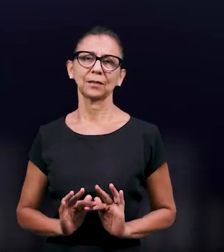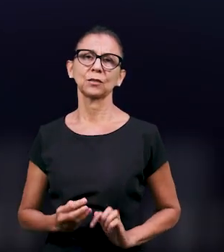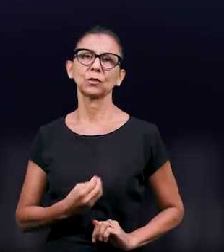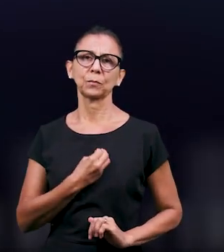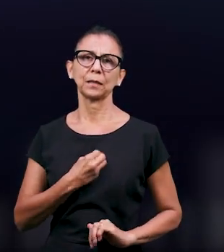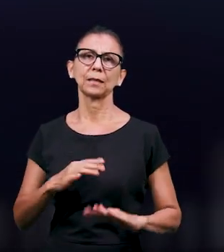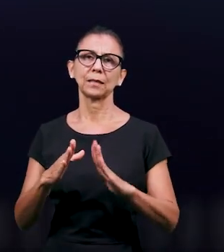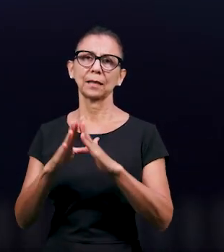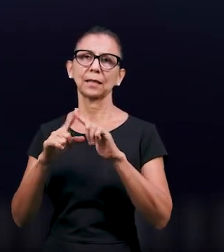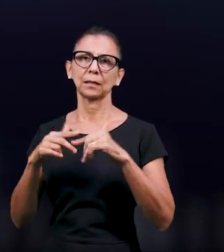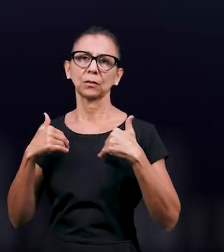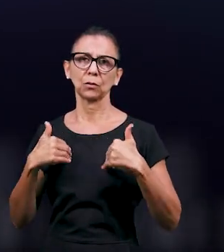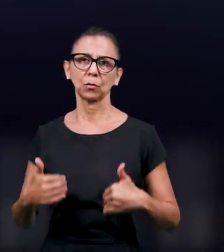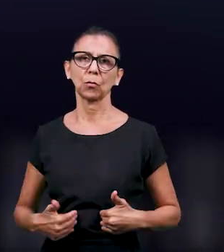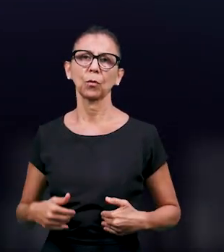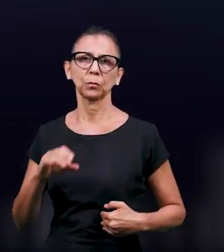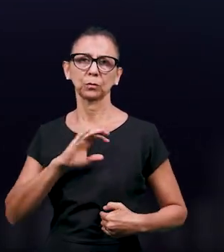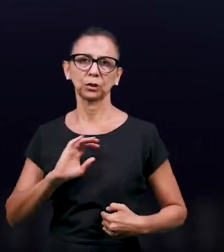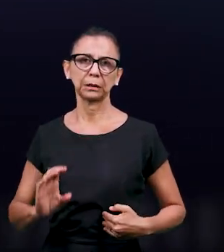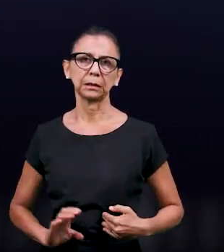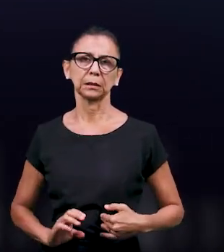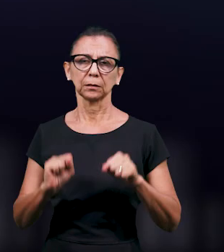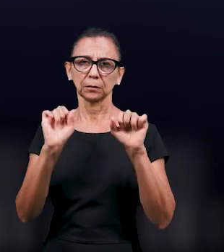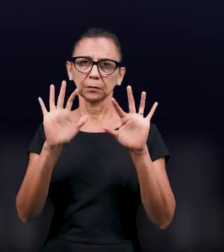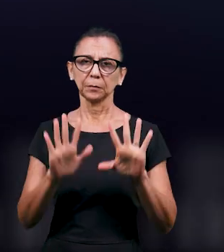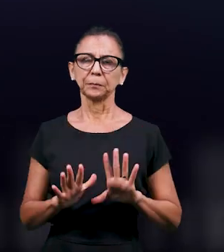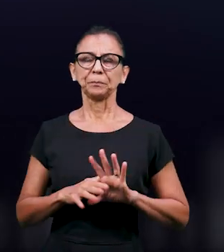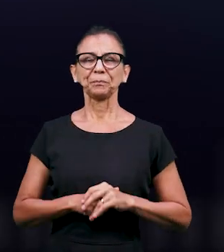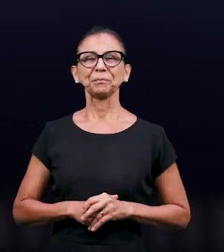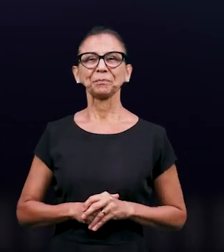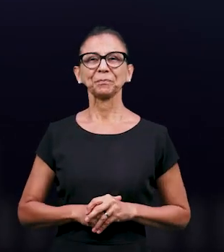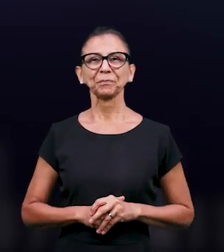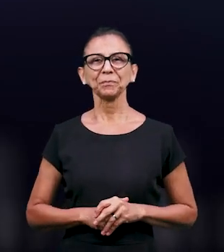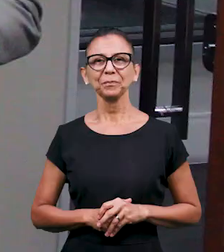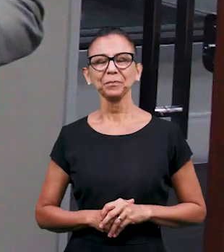corpo vivo. Então, uma grande bênção integrar esses irmãos.